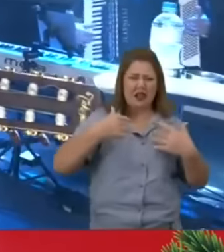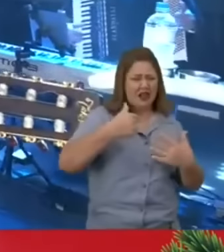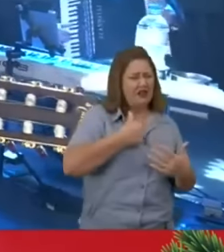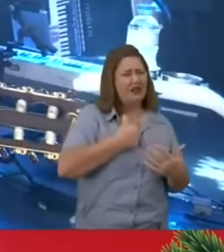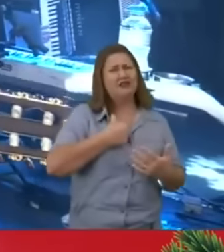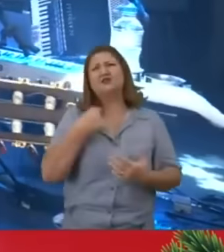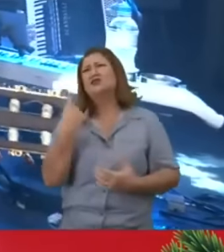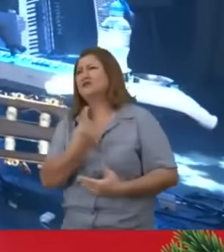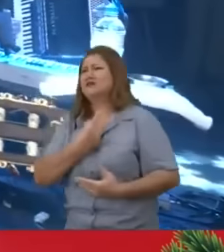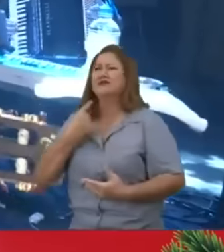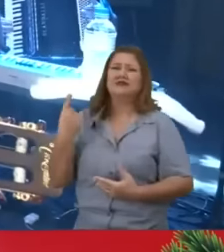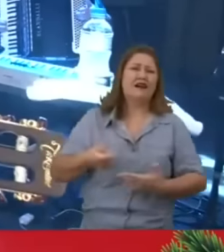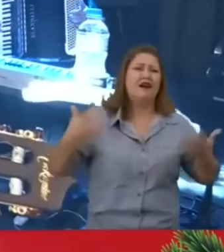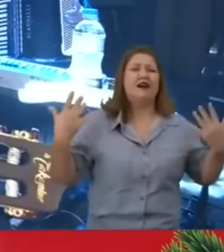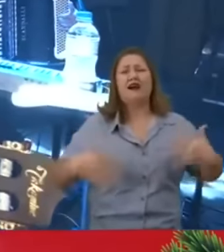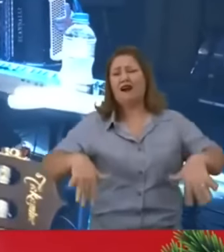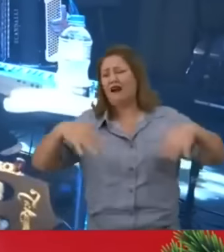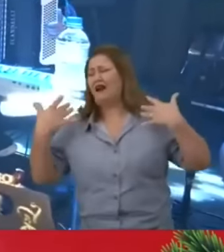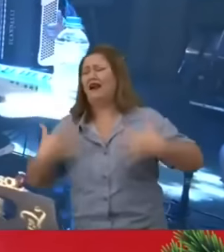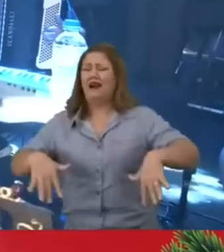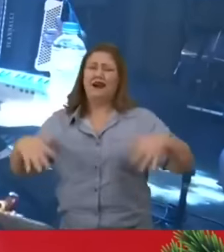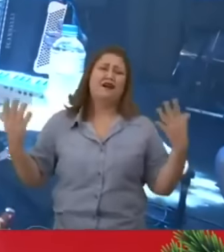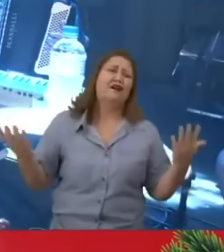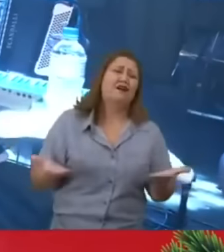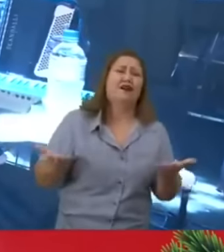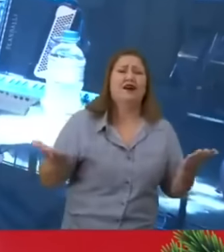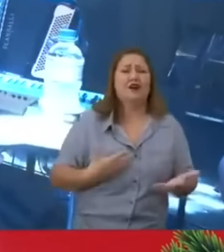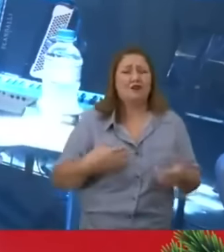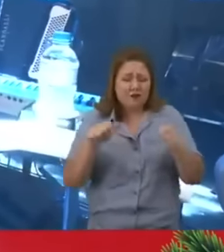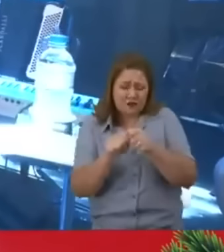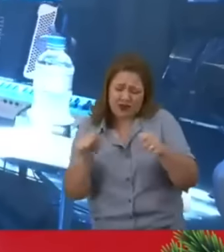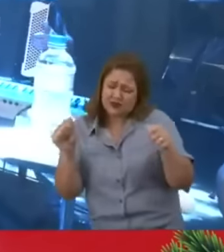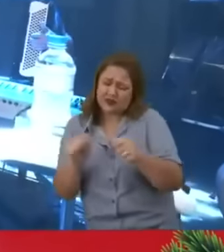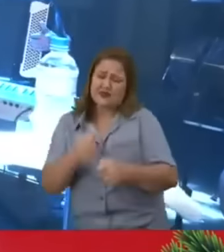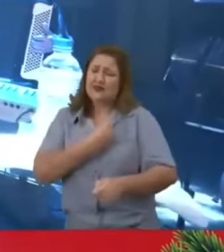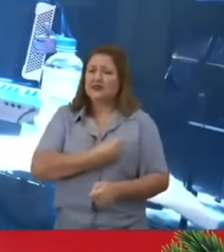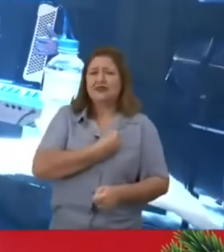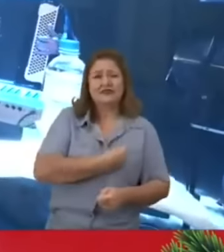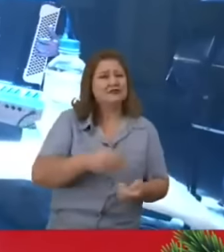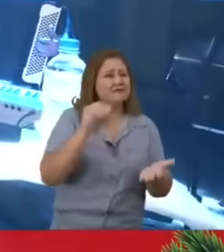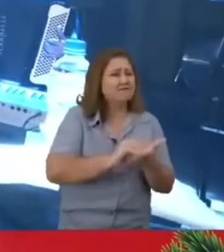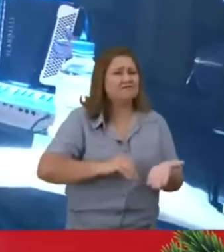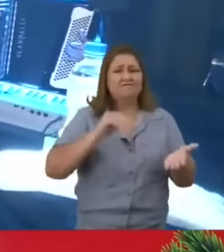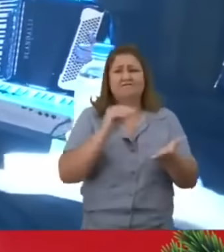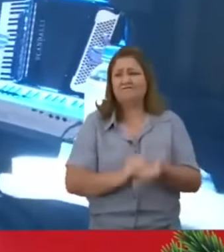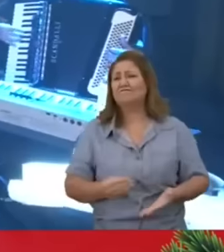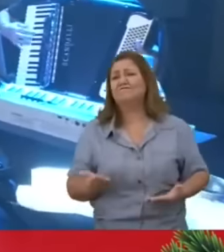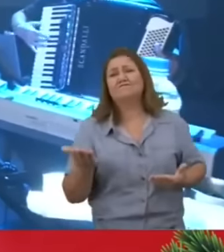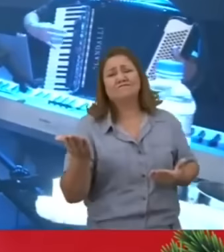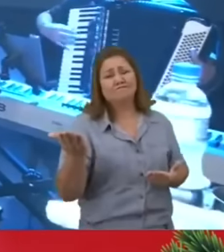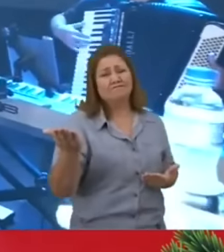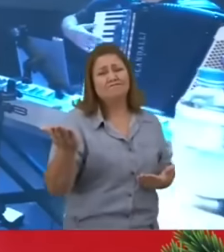sozinho. E agora, que faço eu da vida sem você?